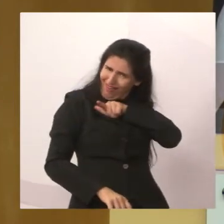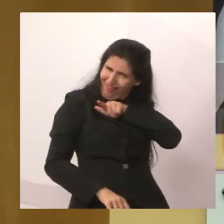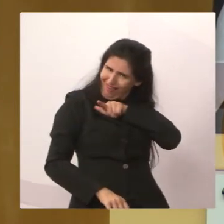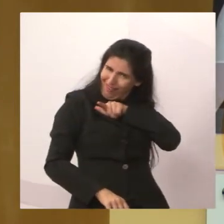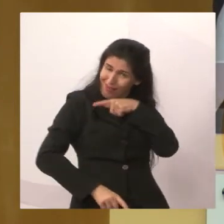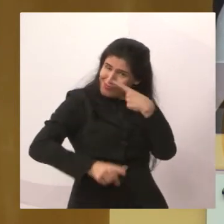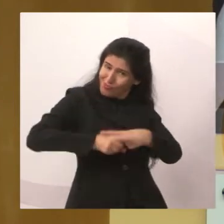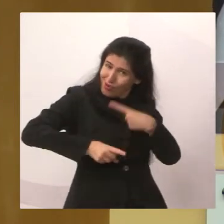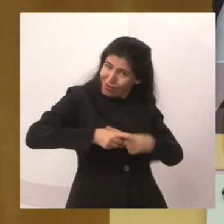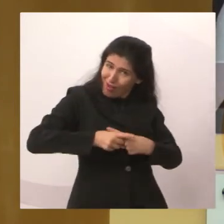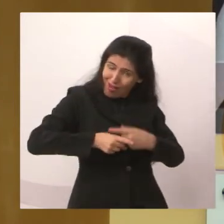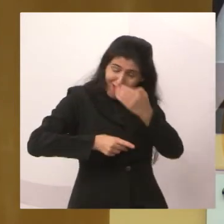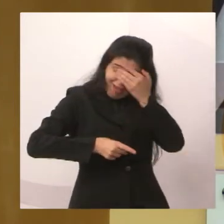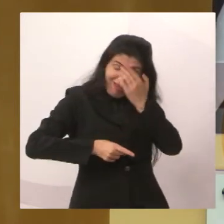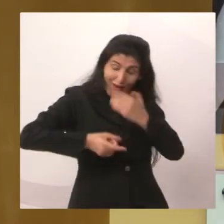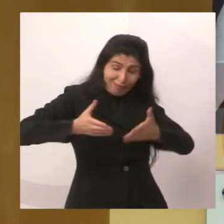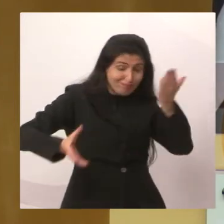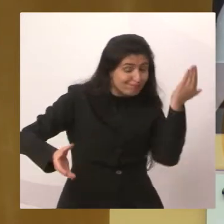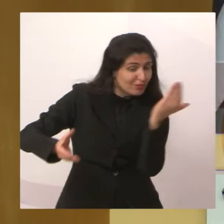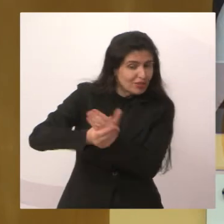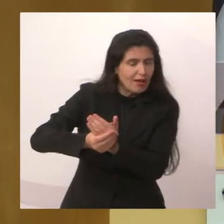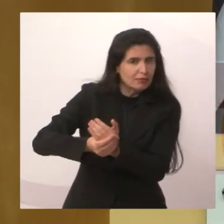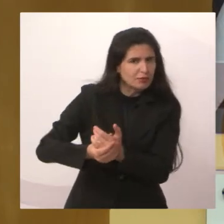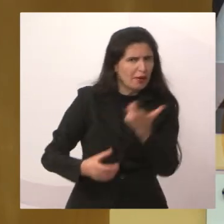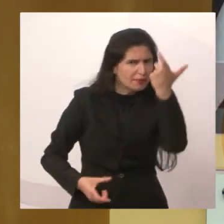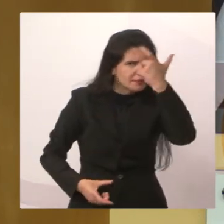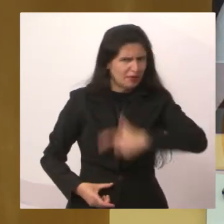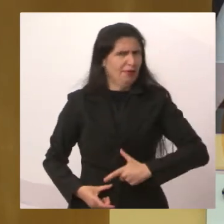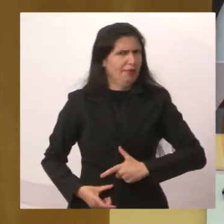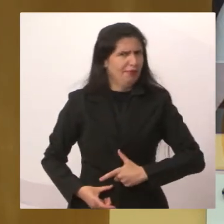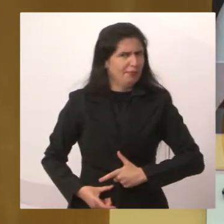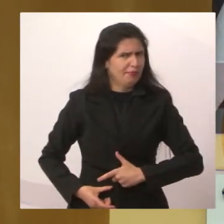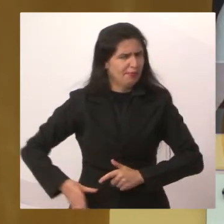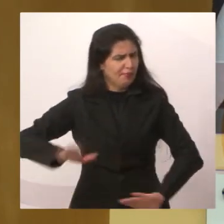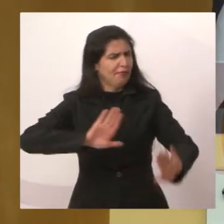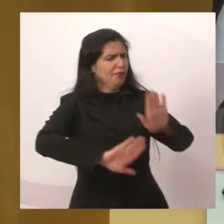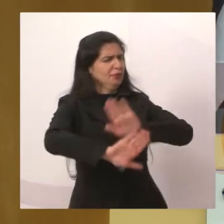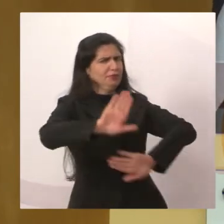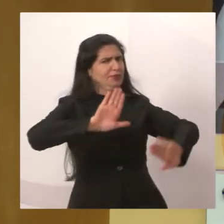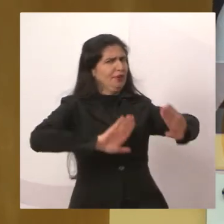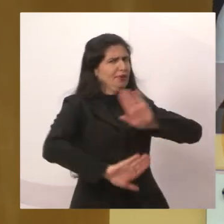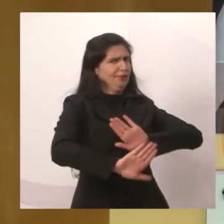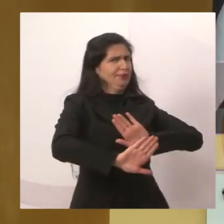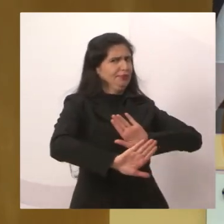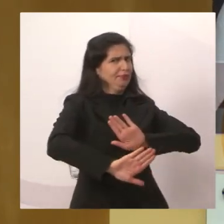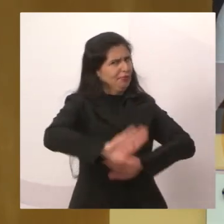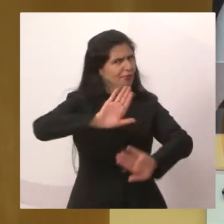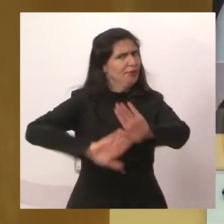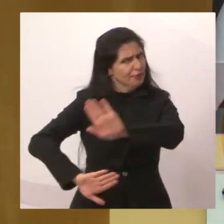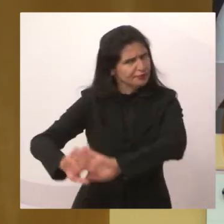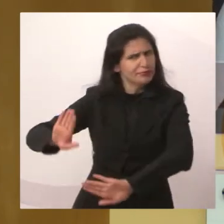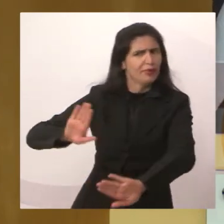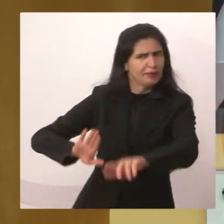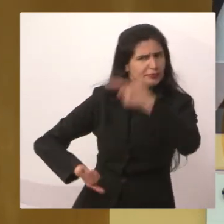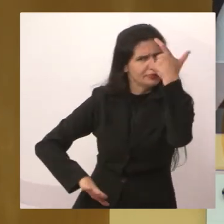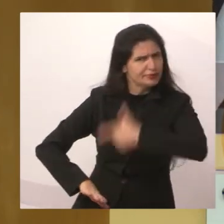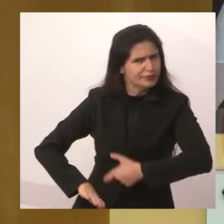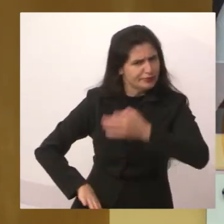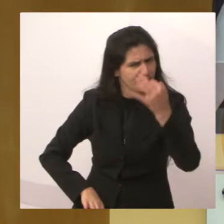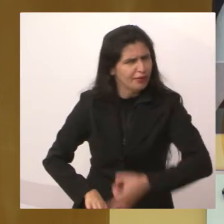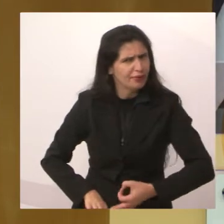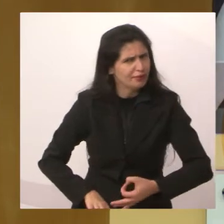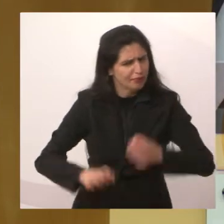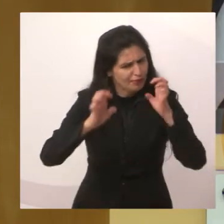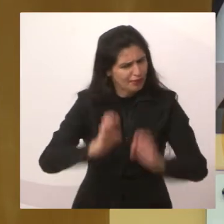De julgamentos. É muito sério, gente, quando nós vamos julgar aqui nessa casa. Então, fica aqui a minha contribuição